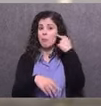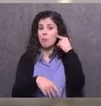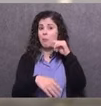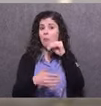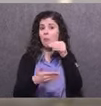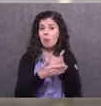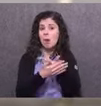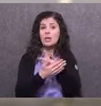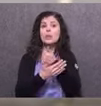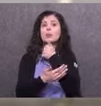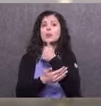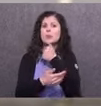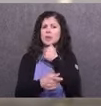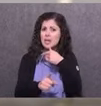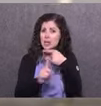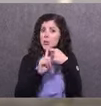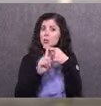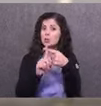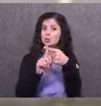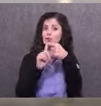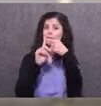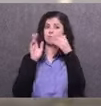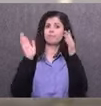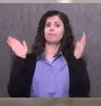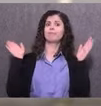cruz.